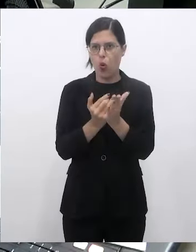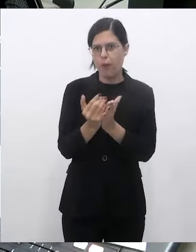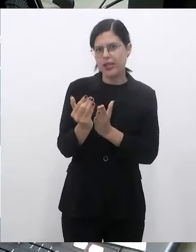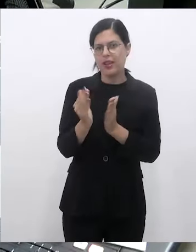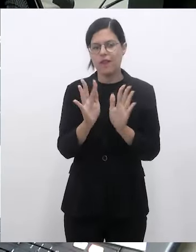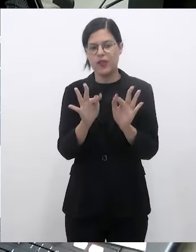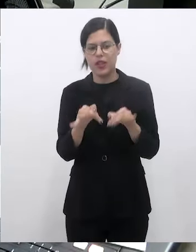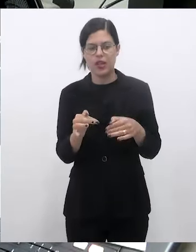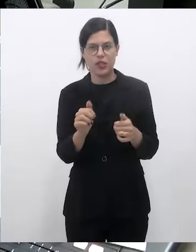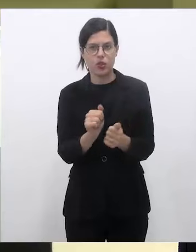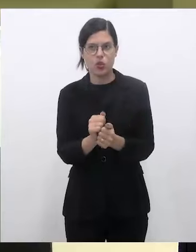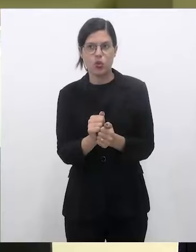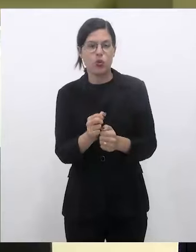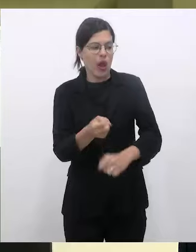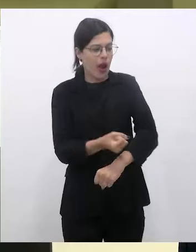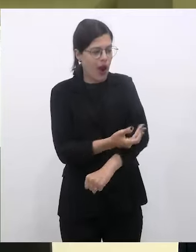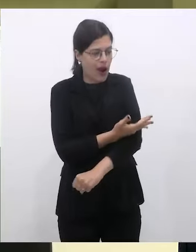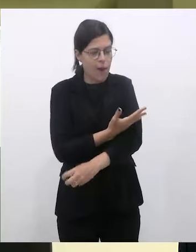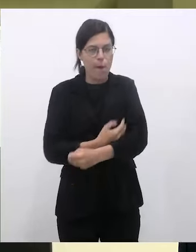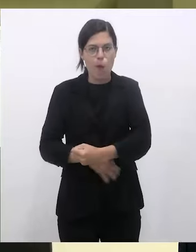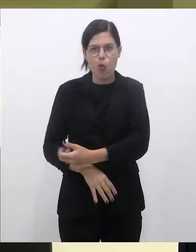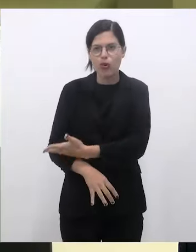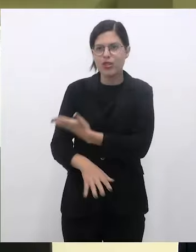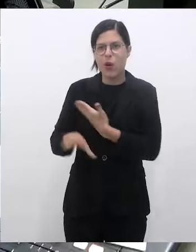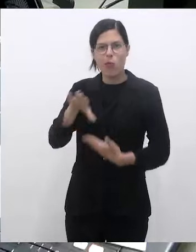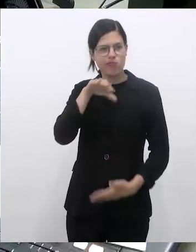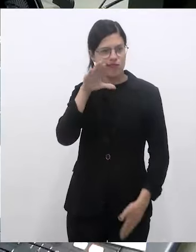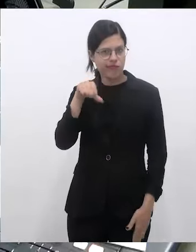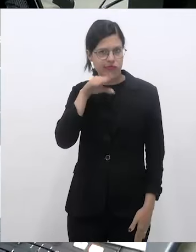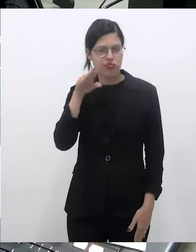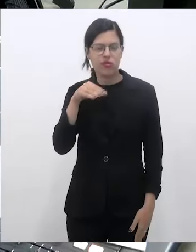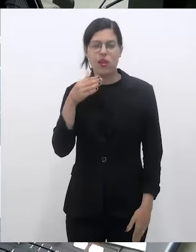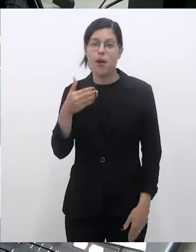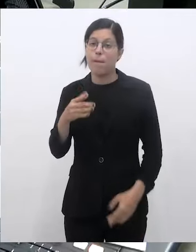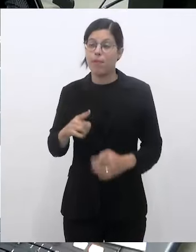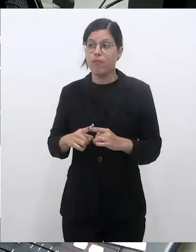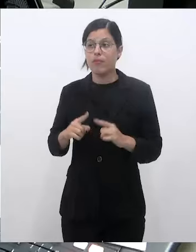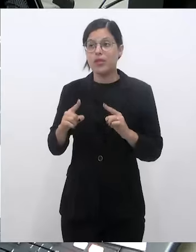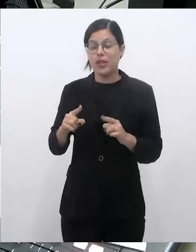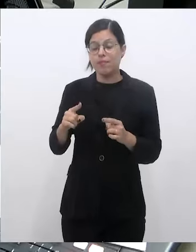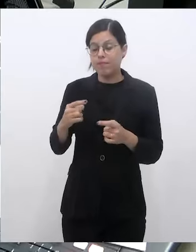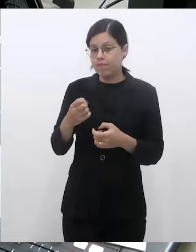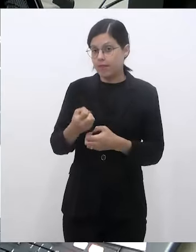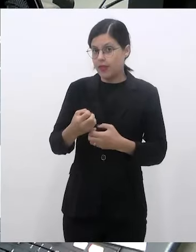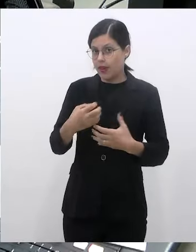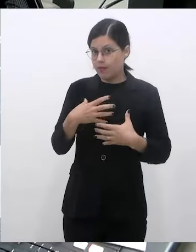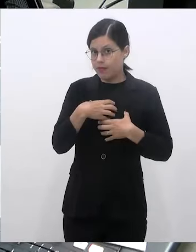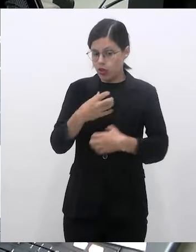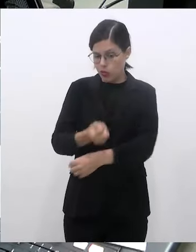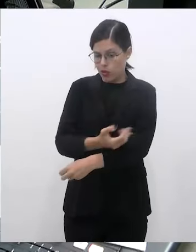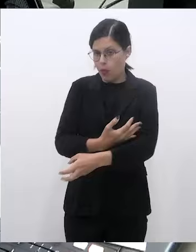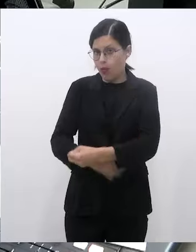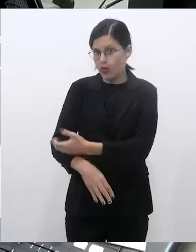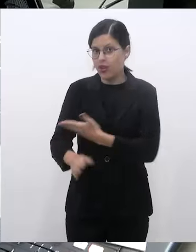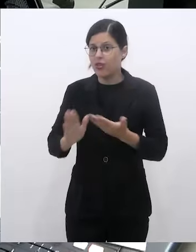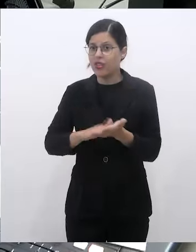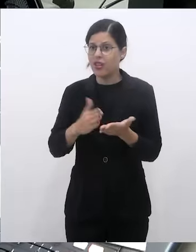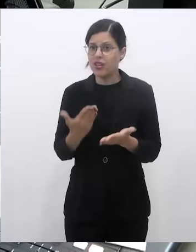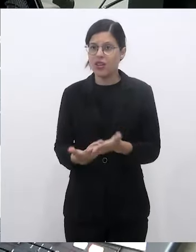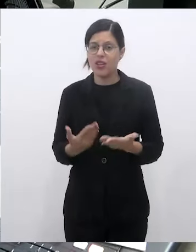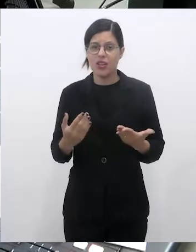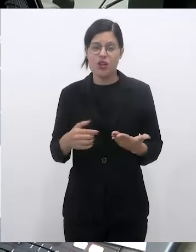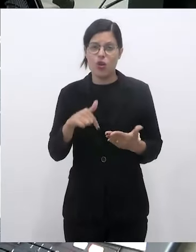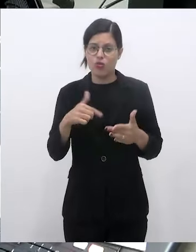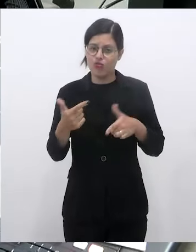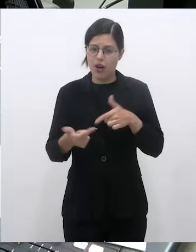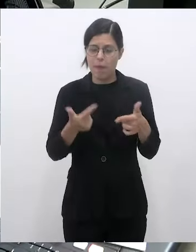termina junto. A emoção da fala. Mas a emoção está na interpretação, né? E aí, quando a interpretação ela é incrível, você não olha,